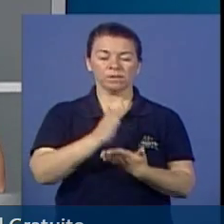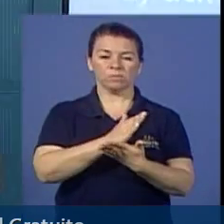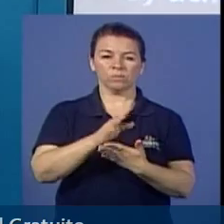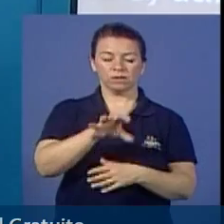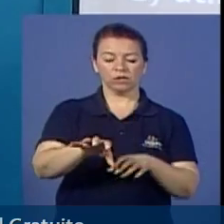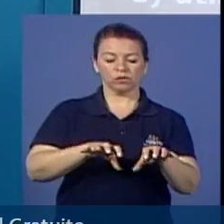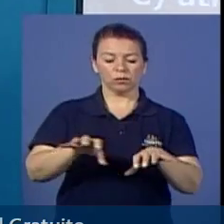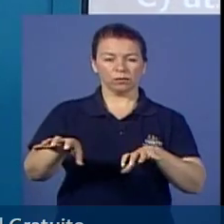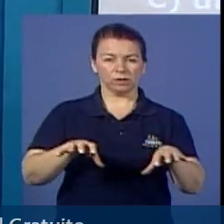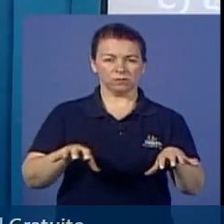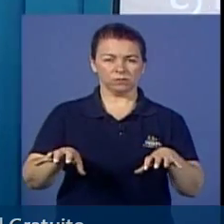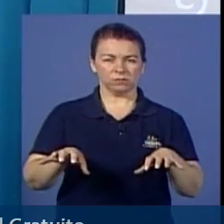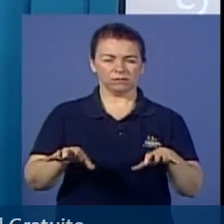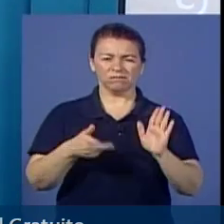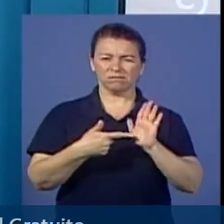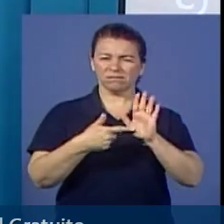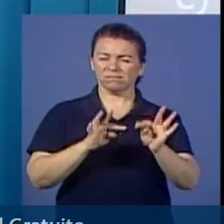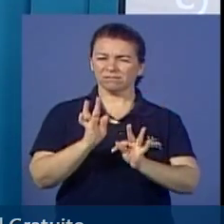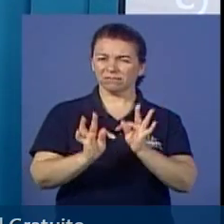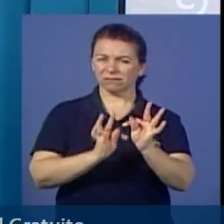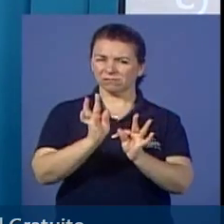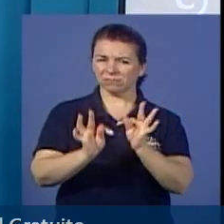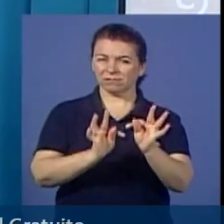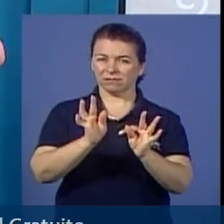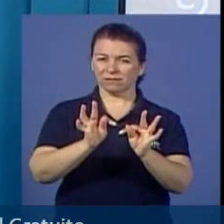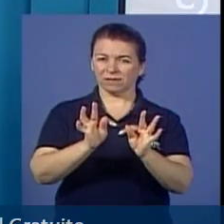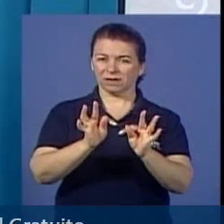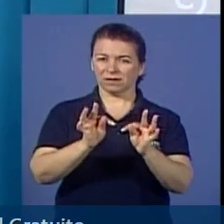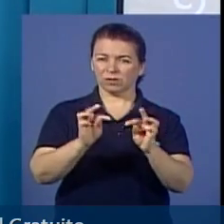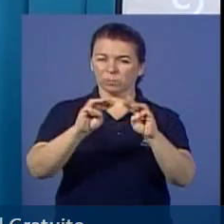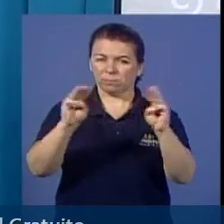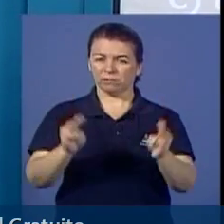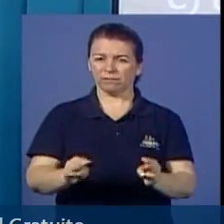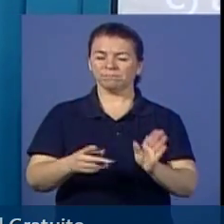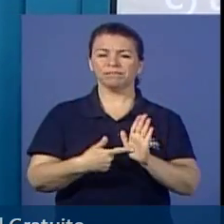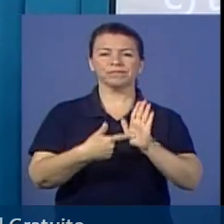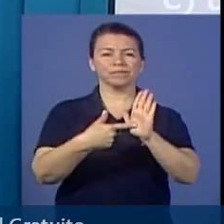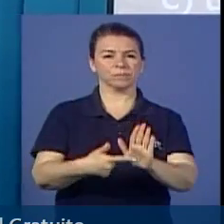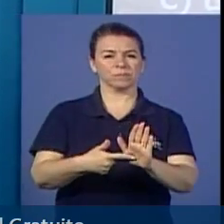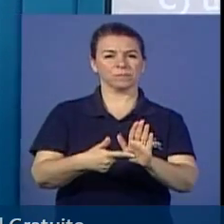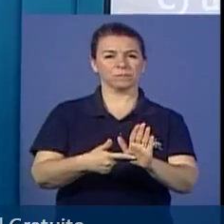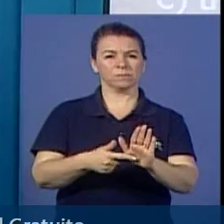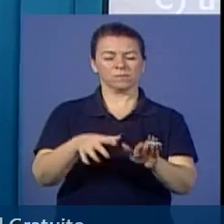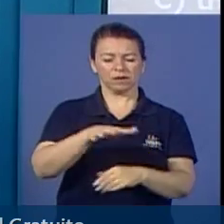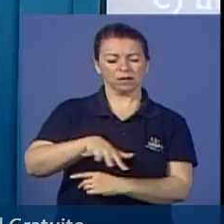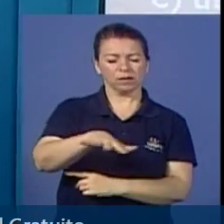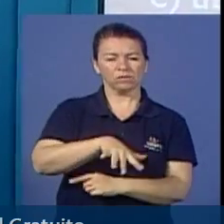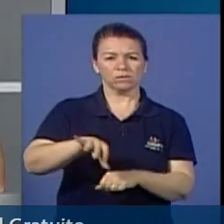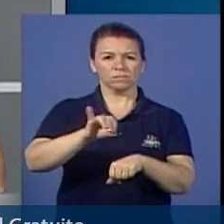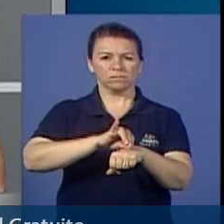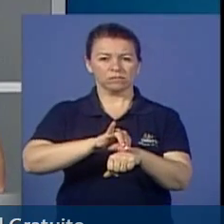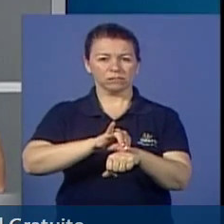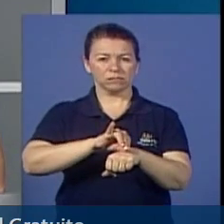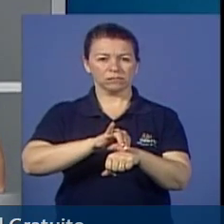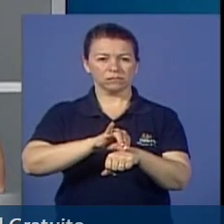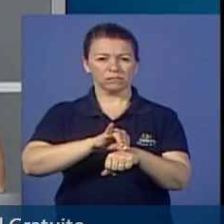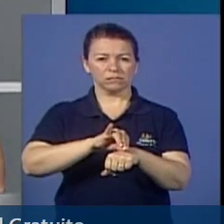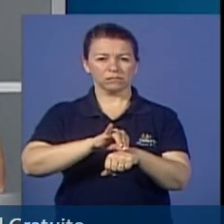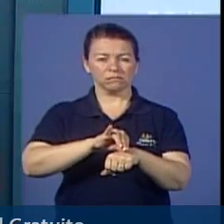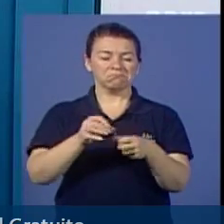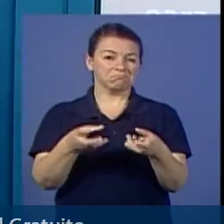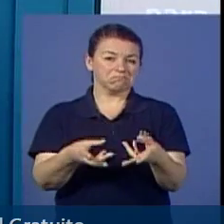usando técnicas de cartografia para tentar estabelecer uma região como centro. Colocar Jerusalém como centro